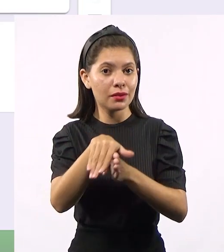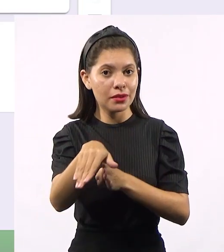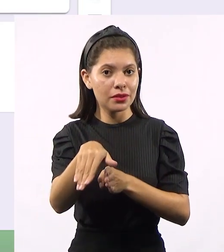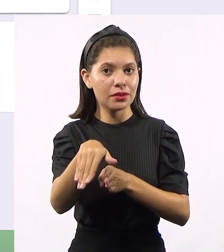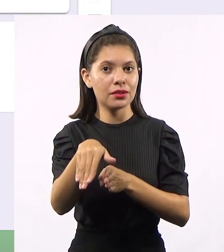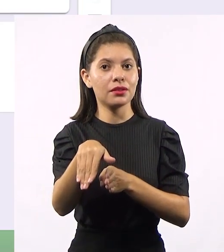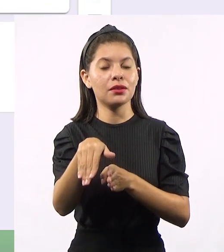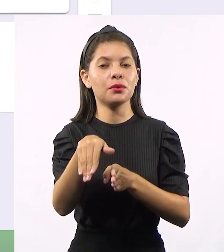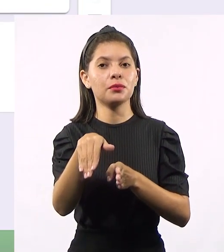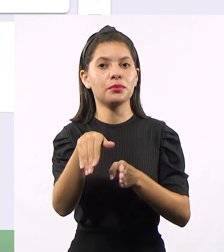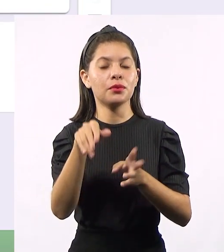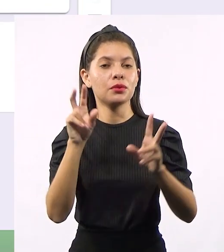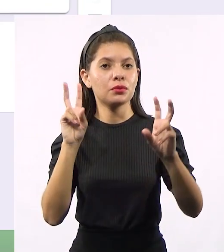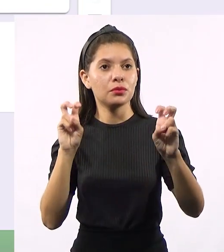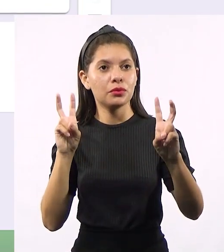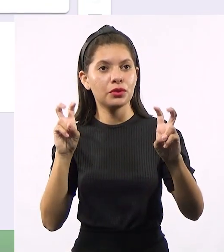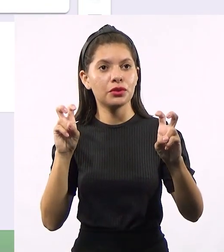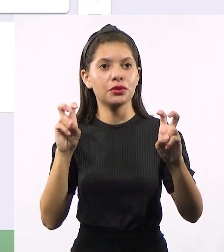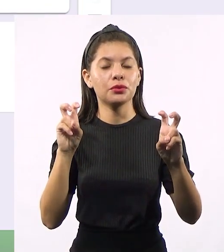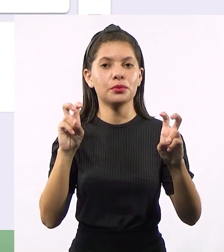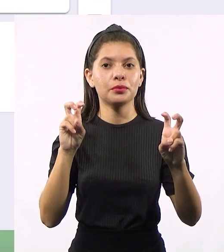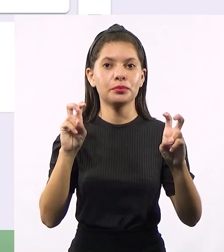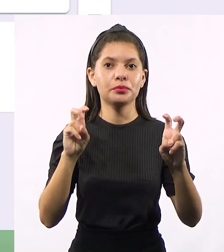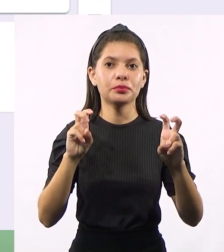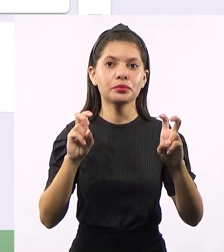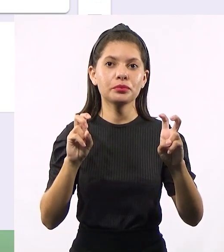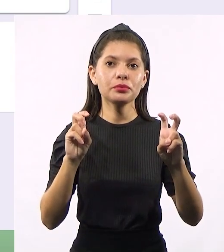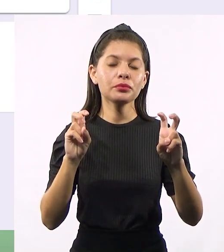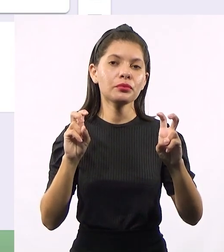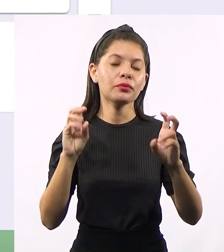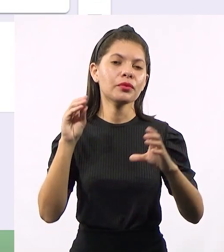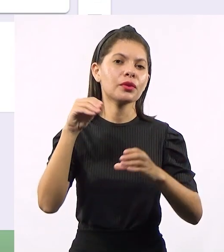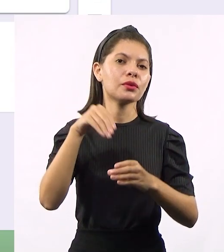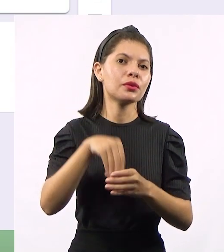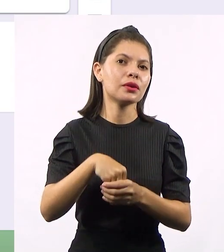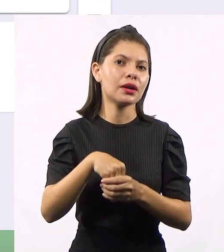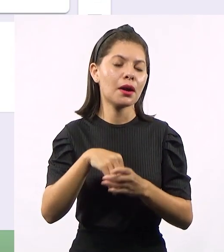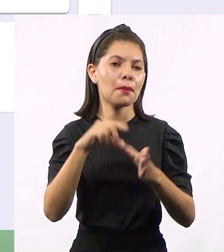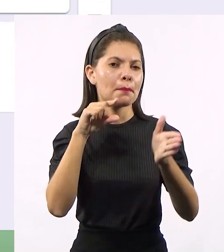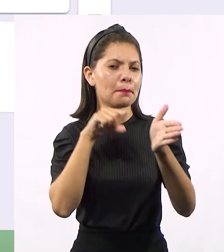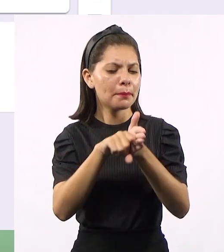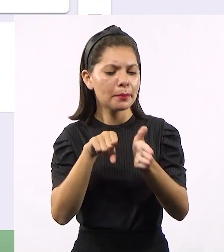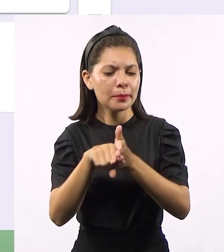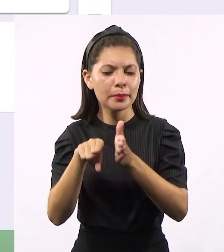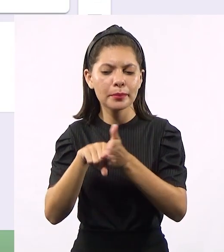posso personalizar só o título. Então posso colocar aqui, pesquisa,